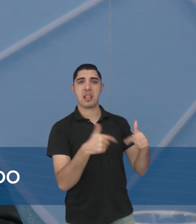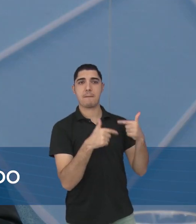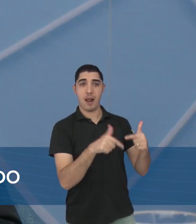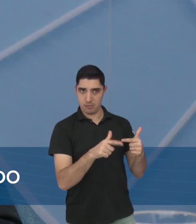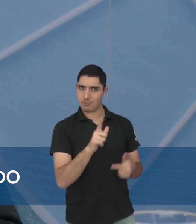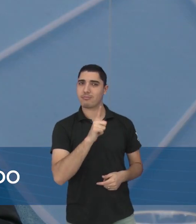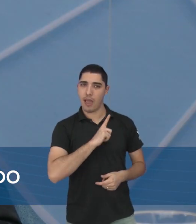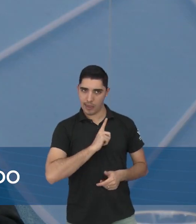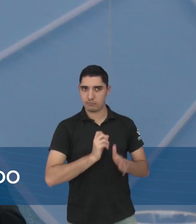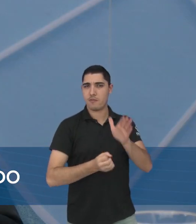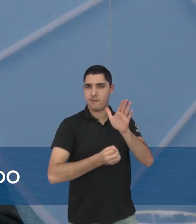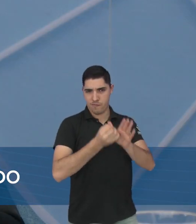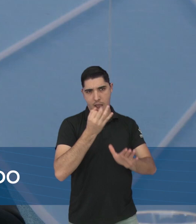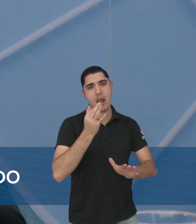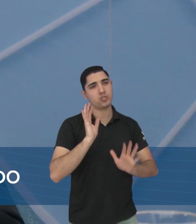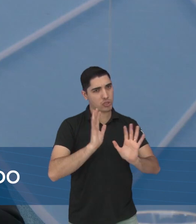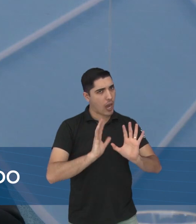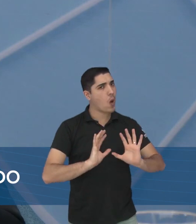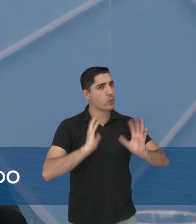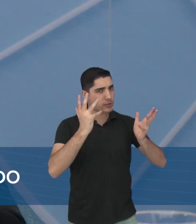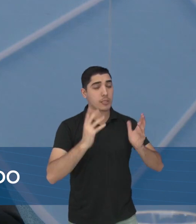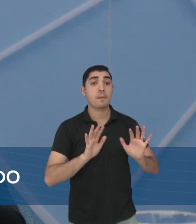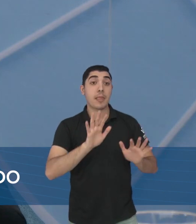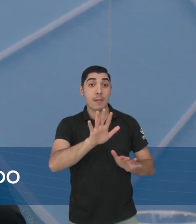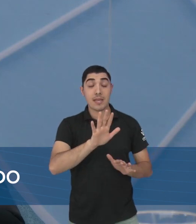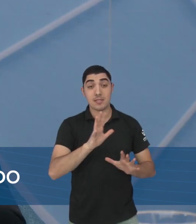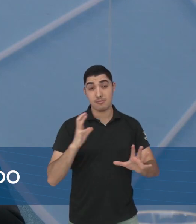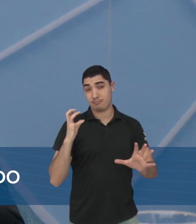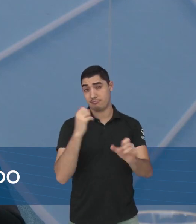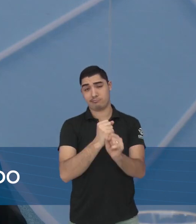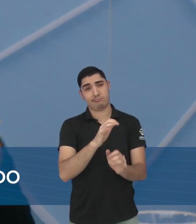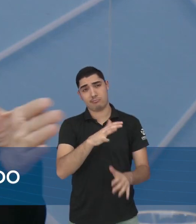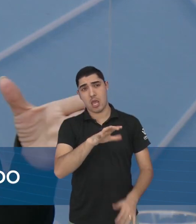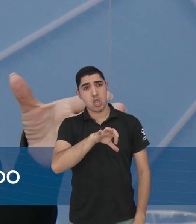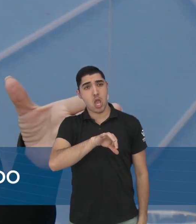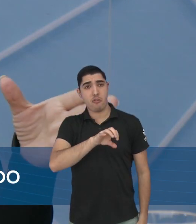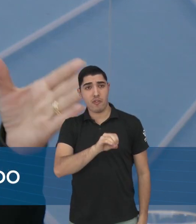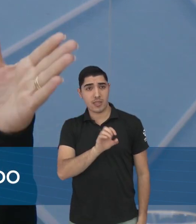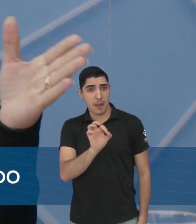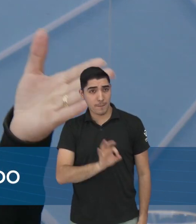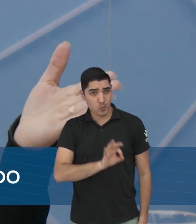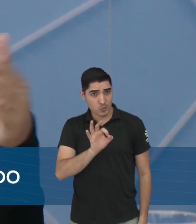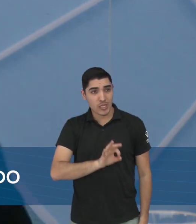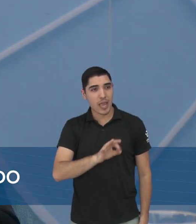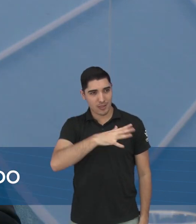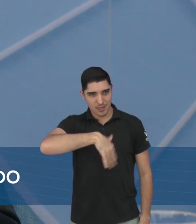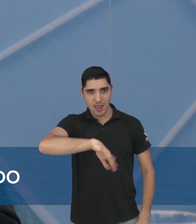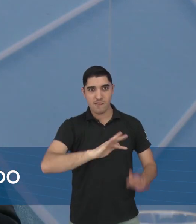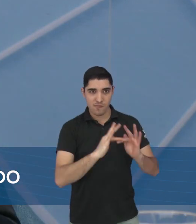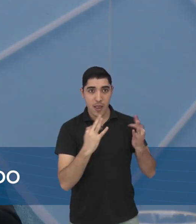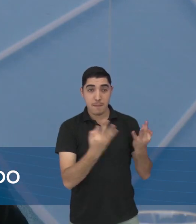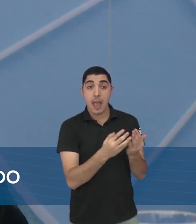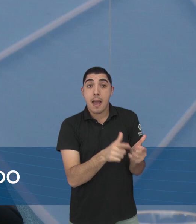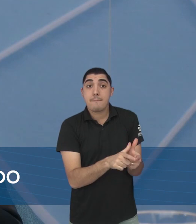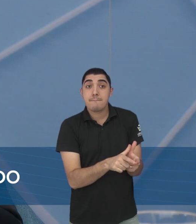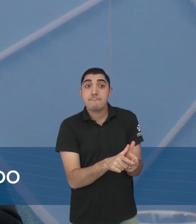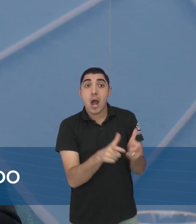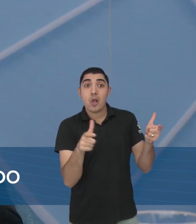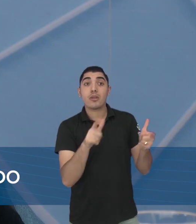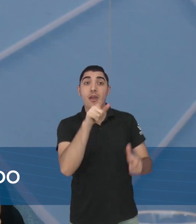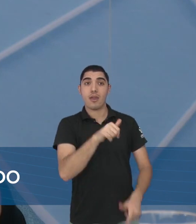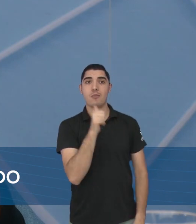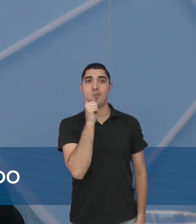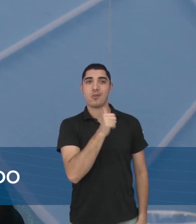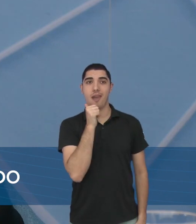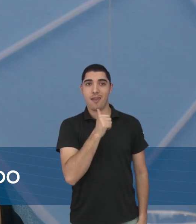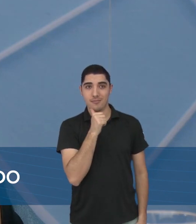gente tem muitos casos, sim, mas eu posso também te falar, olha, 90%, né, das famílias que a gente atende na instituição são mulheres